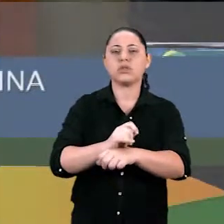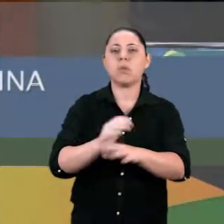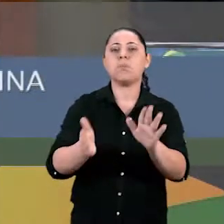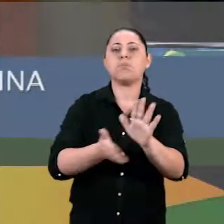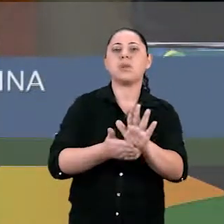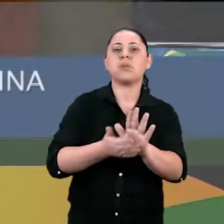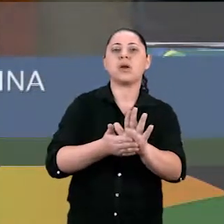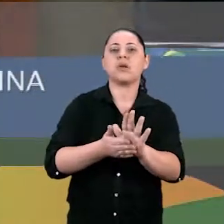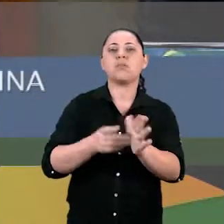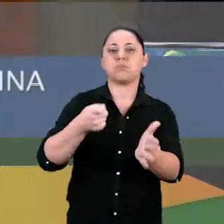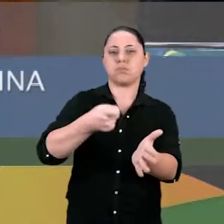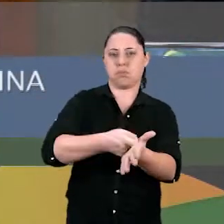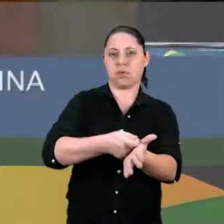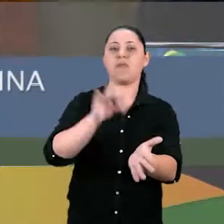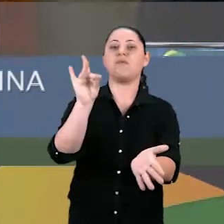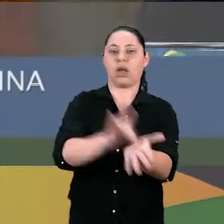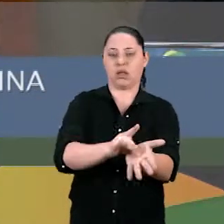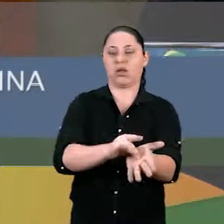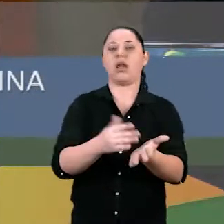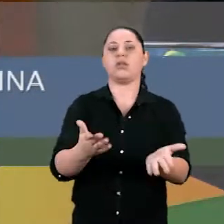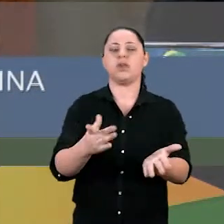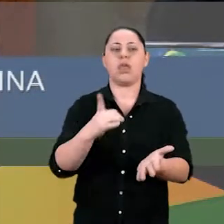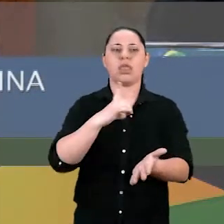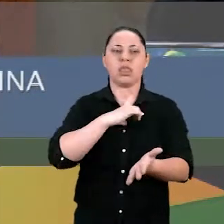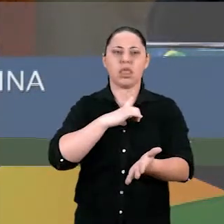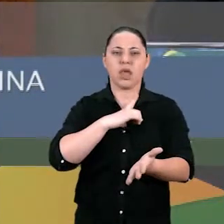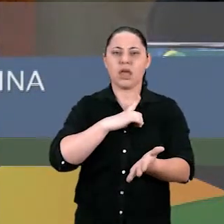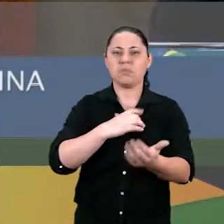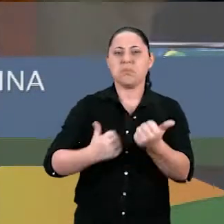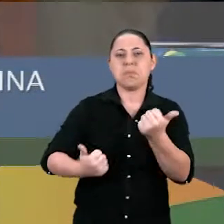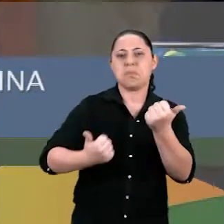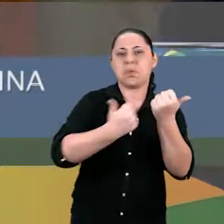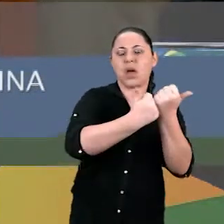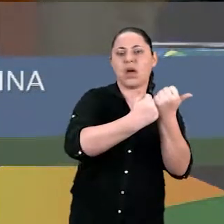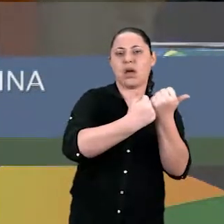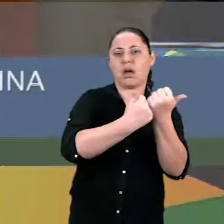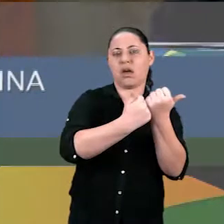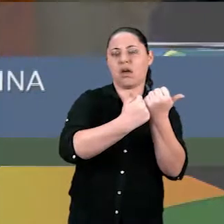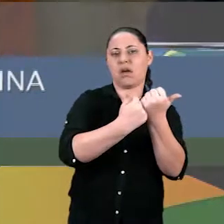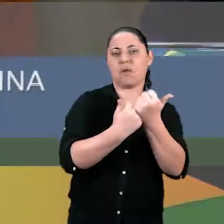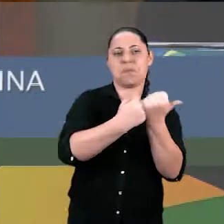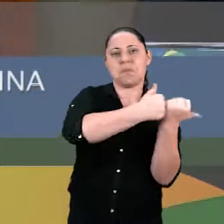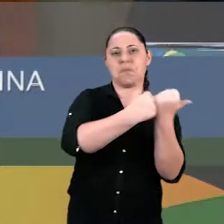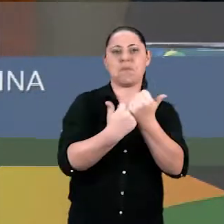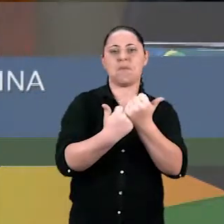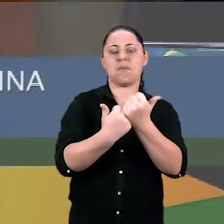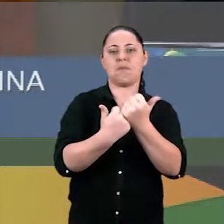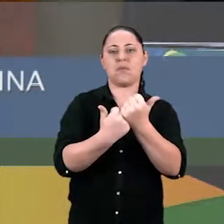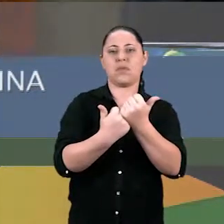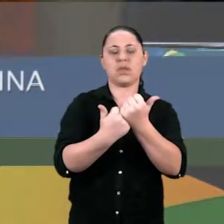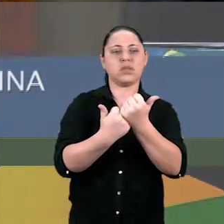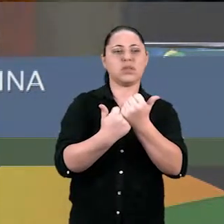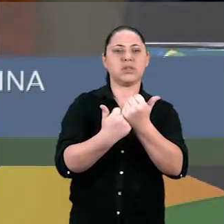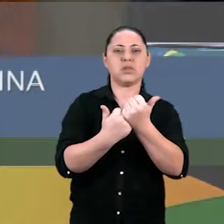funções a contento. Haveria uma função supletiva das autoridades eleitas